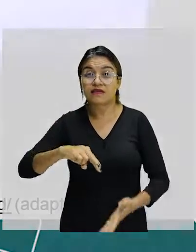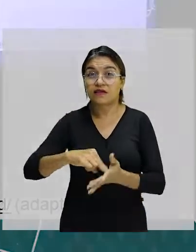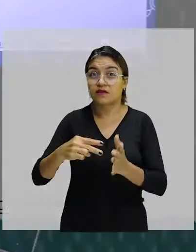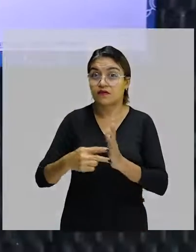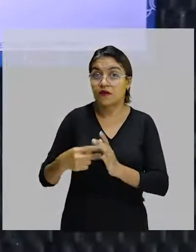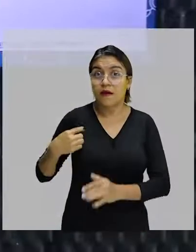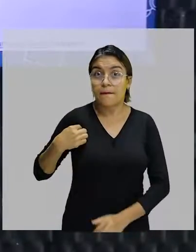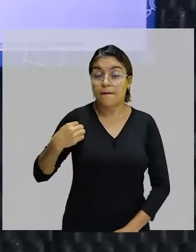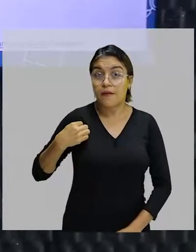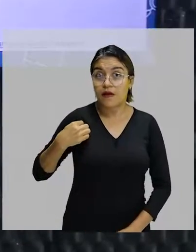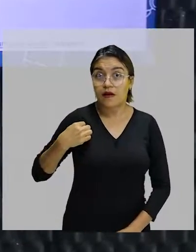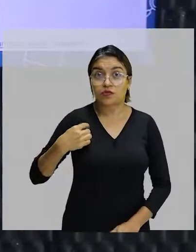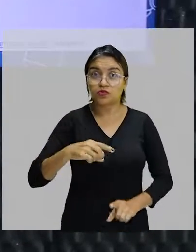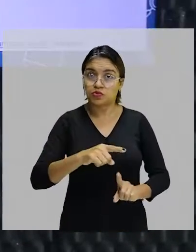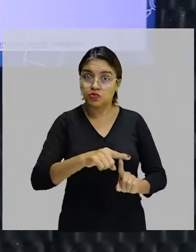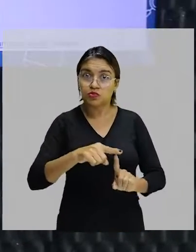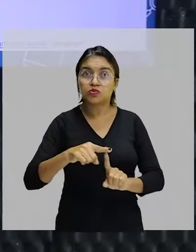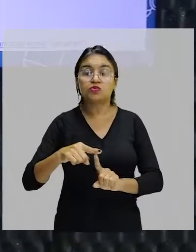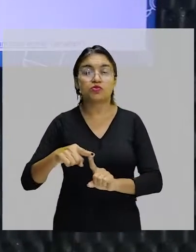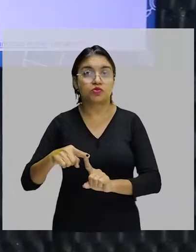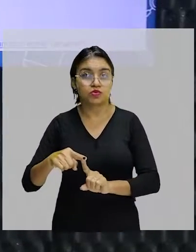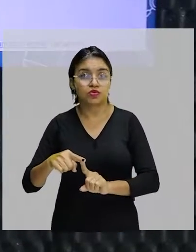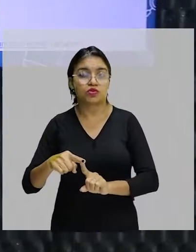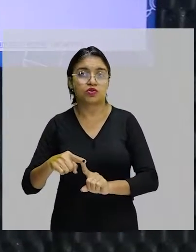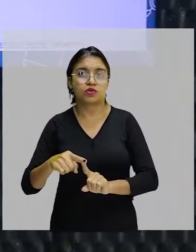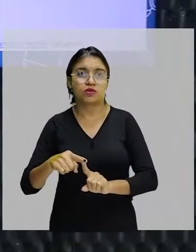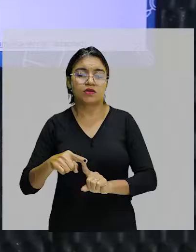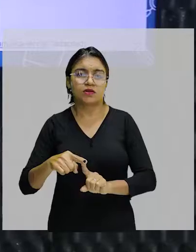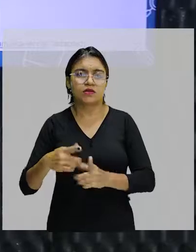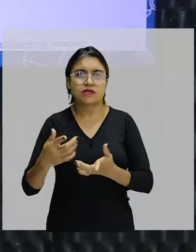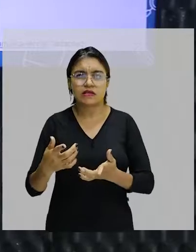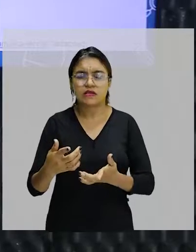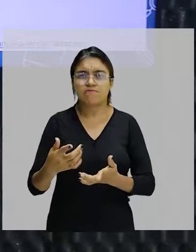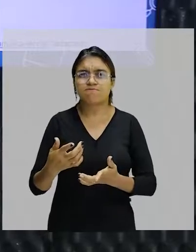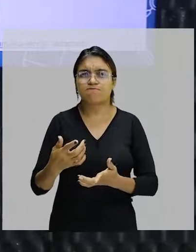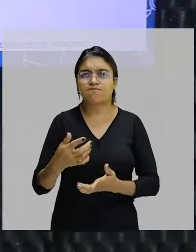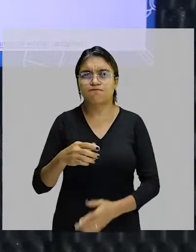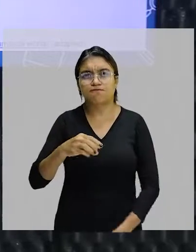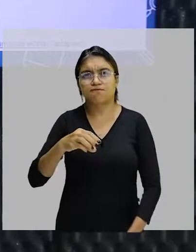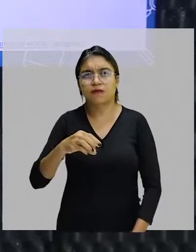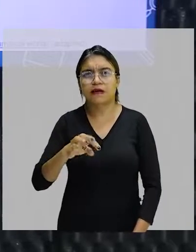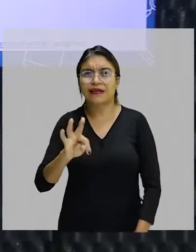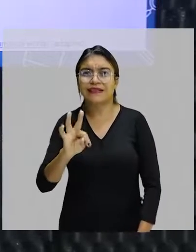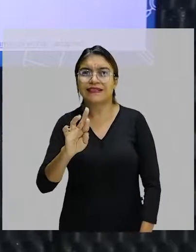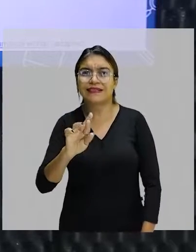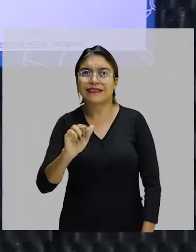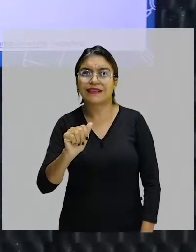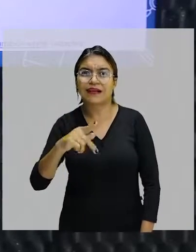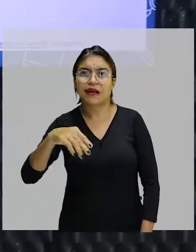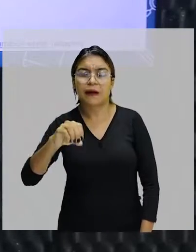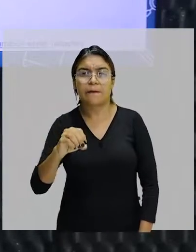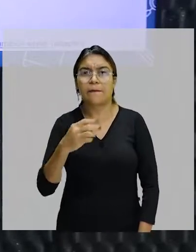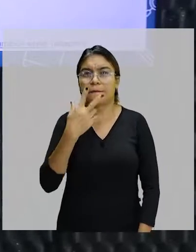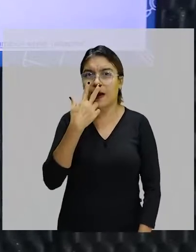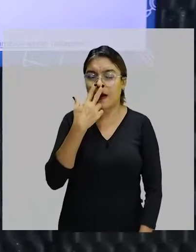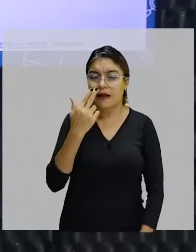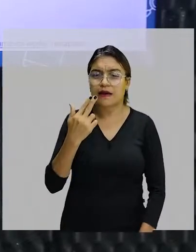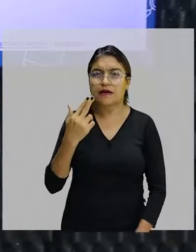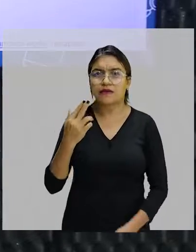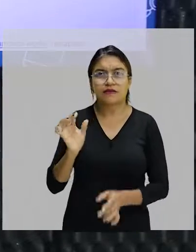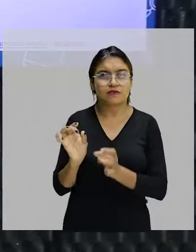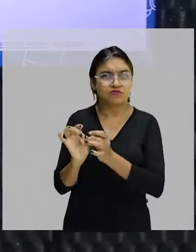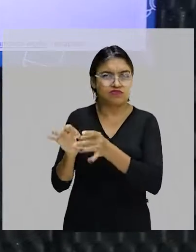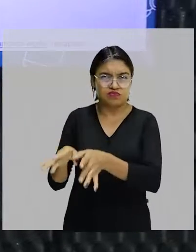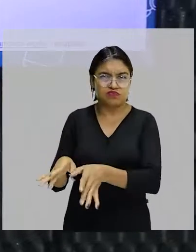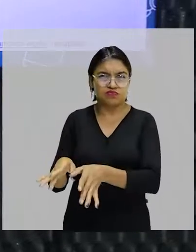ou estilos, vestimentas maltrapilhas, tá bom? Então, roupas que são como se fossem descartadas, muito